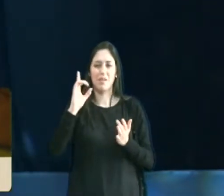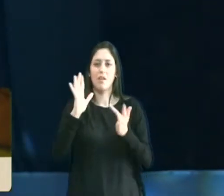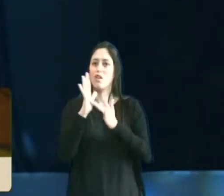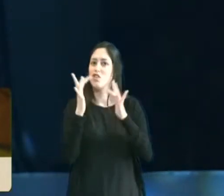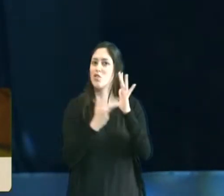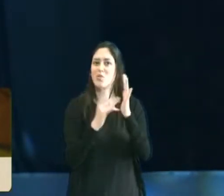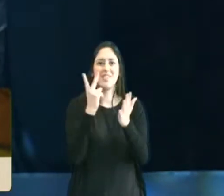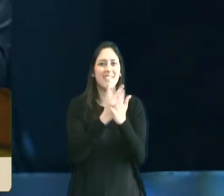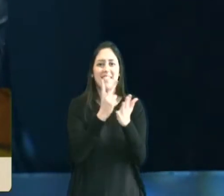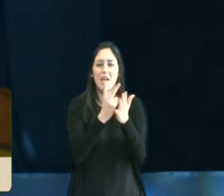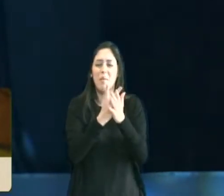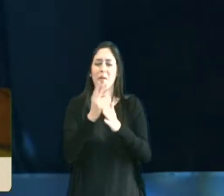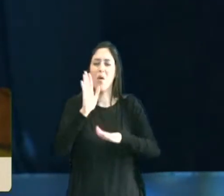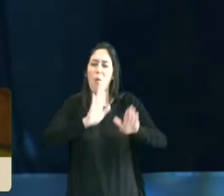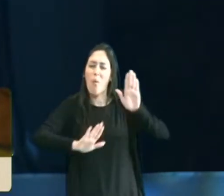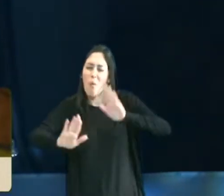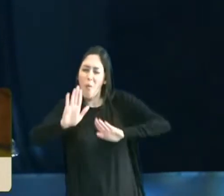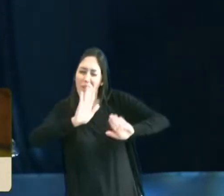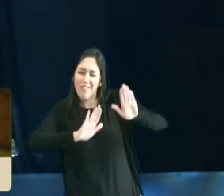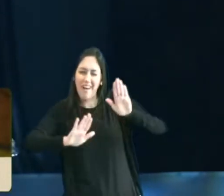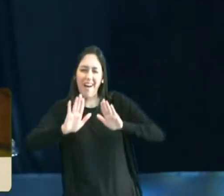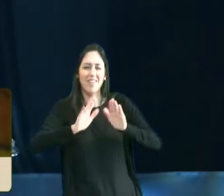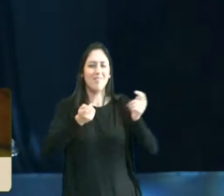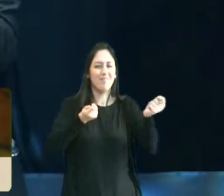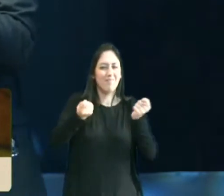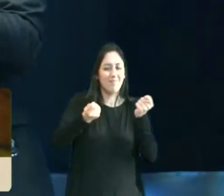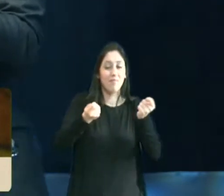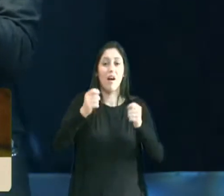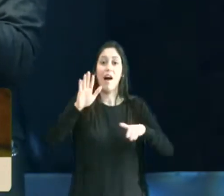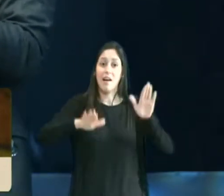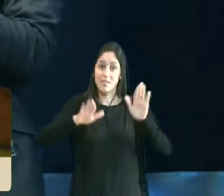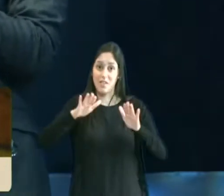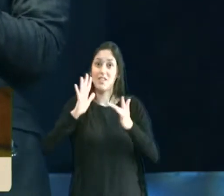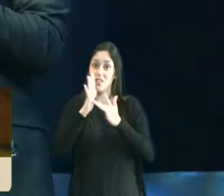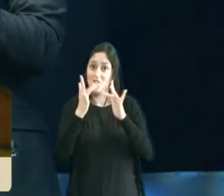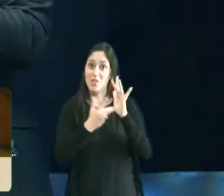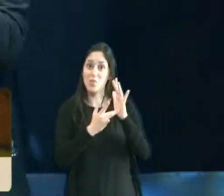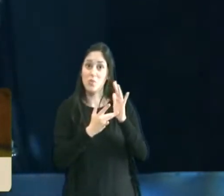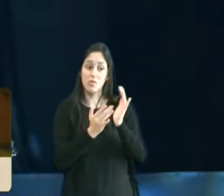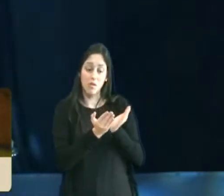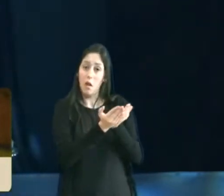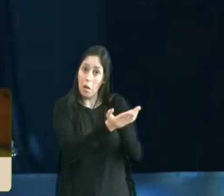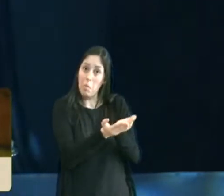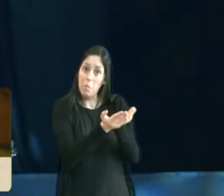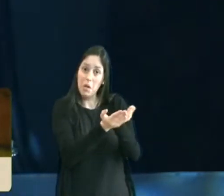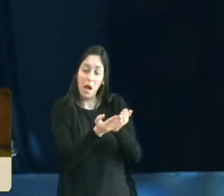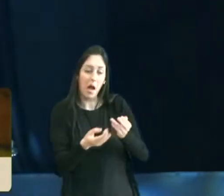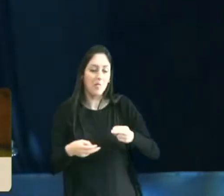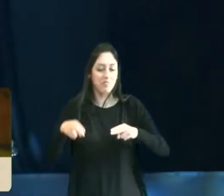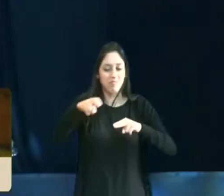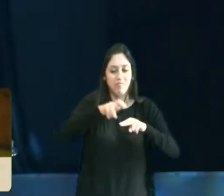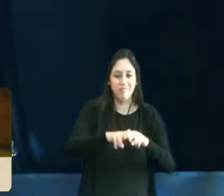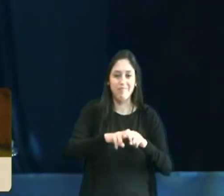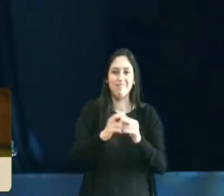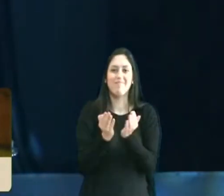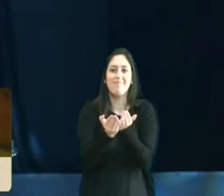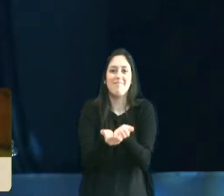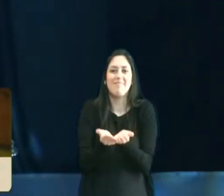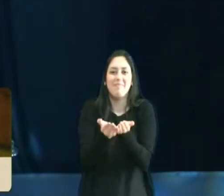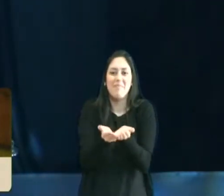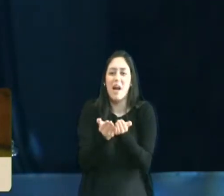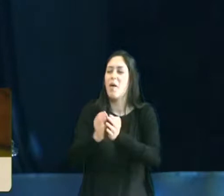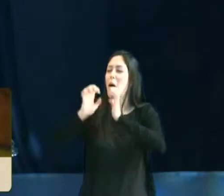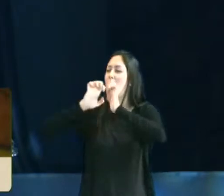multidões. Em determinados momentos ele ia pregar até num barquinho, no meio da água, para conseguir falar às